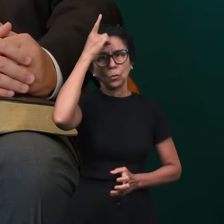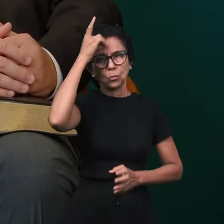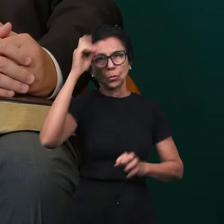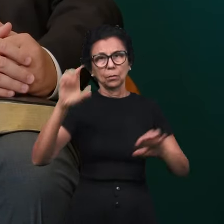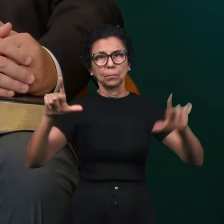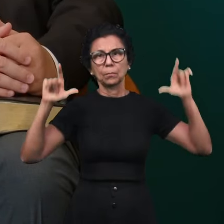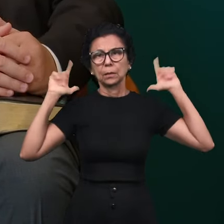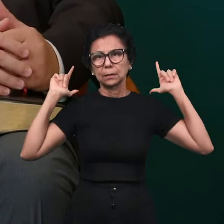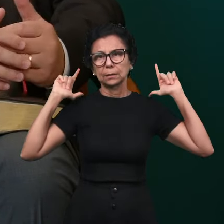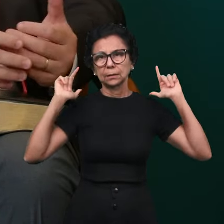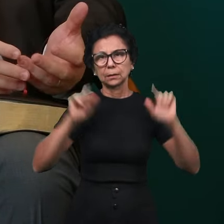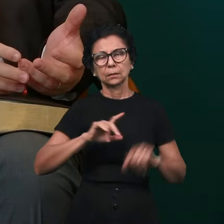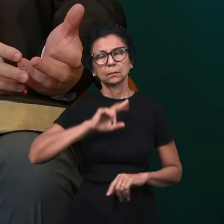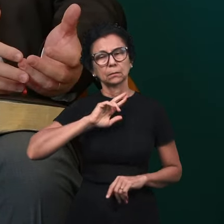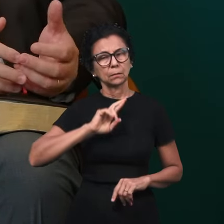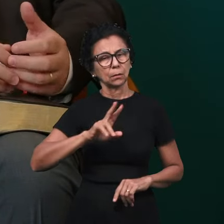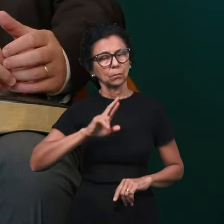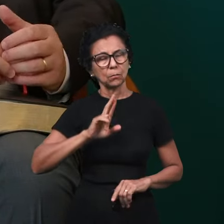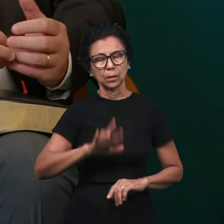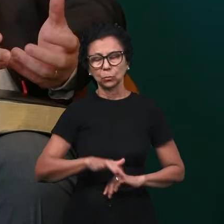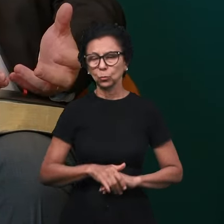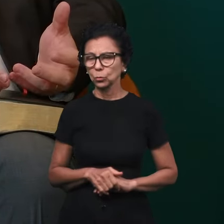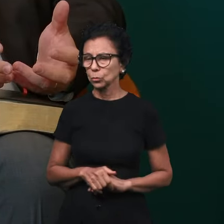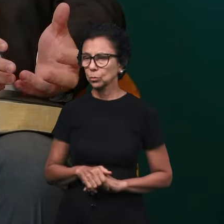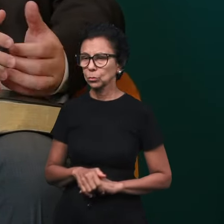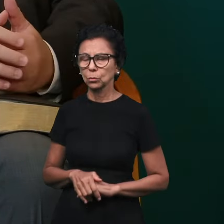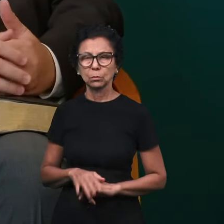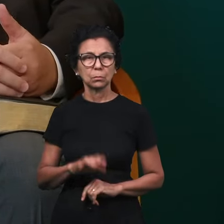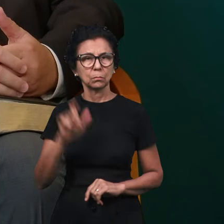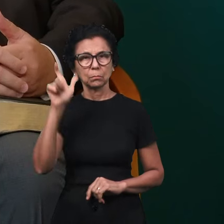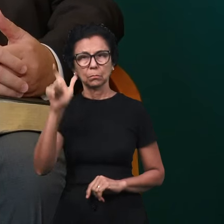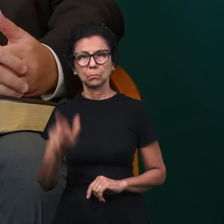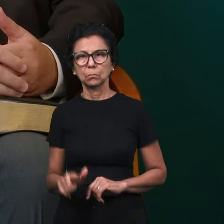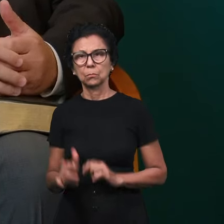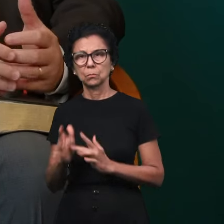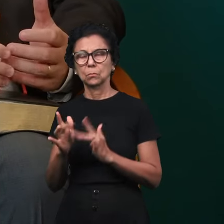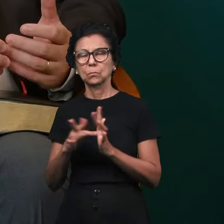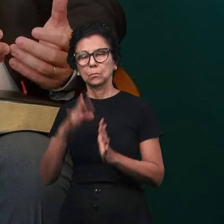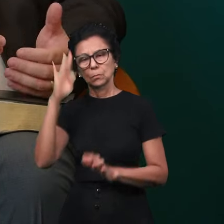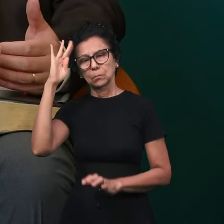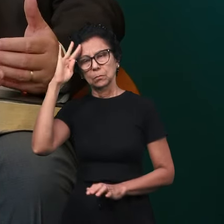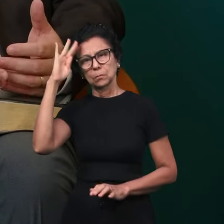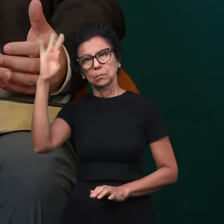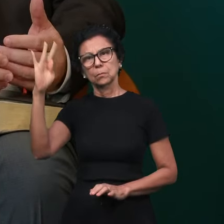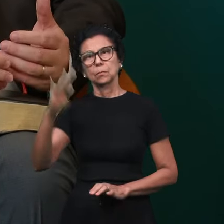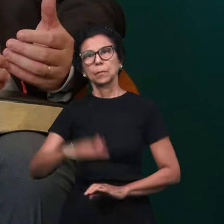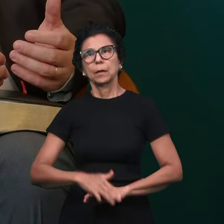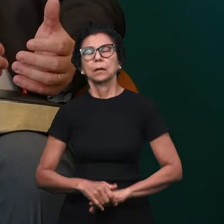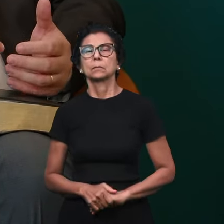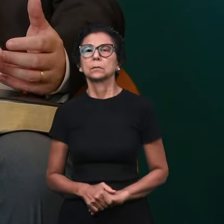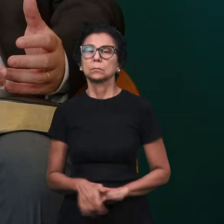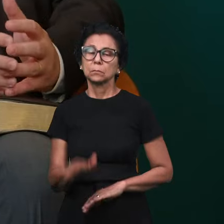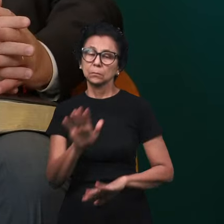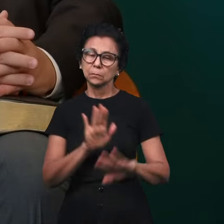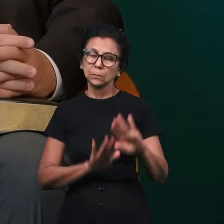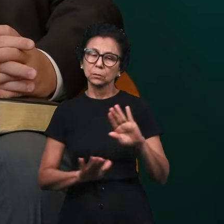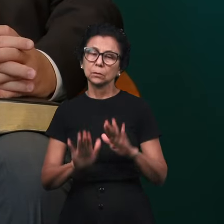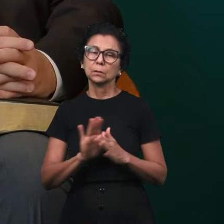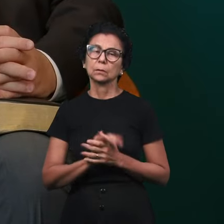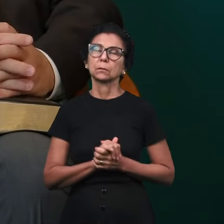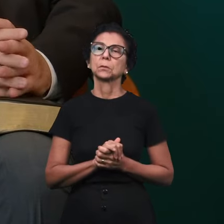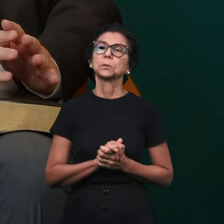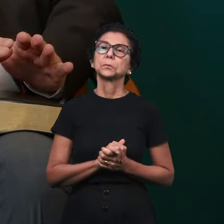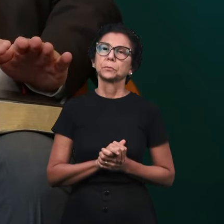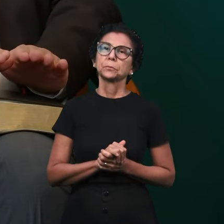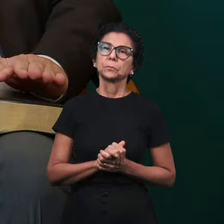membro dentro do corpo. Nem expor também. Nem expor também. Não existe destaque a não ser o Senhor Jesus. Por isso é tratado com toda a cautela